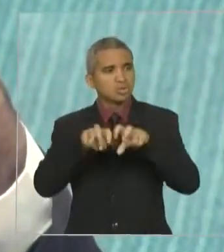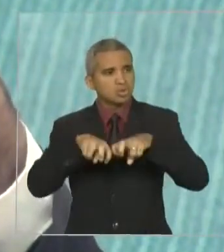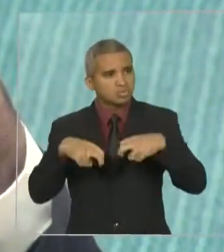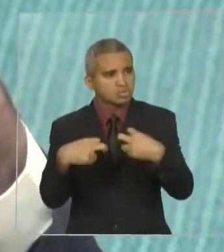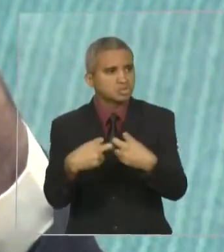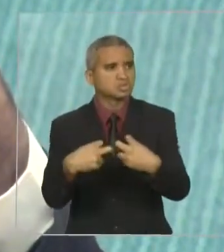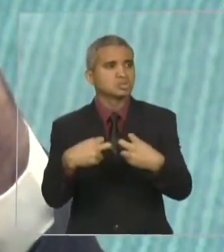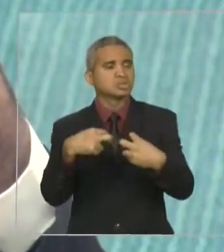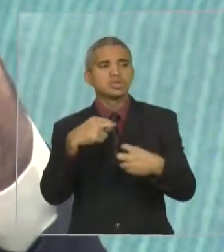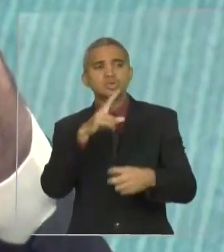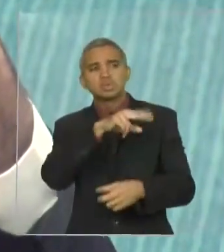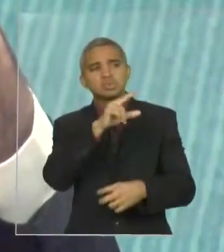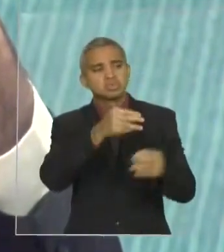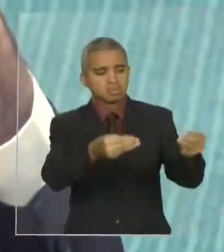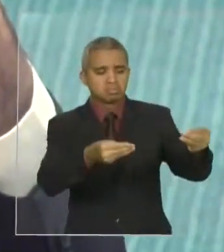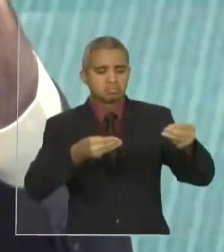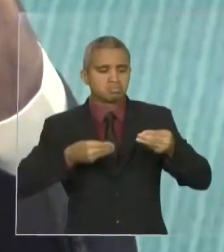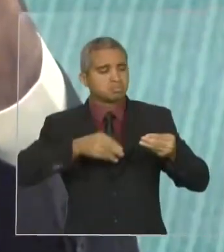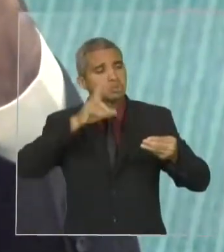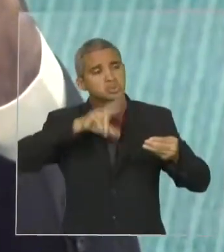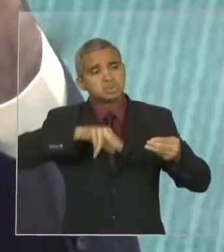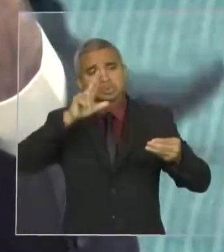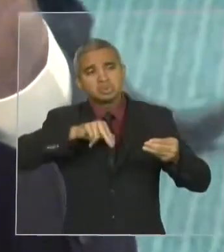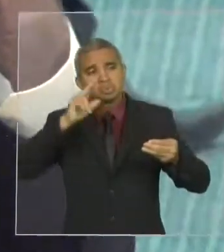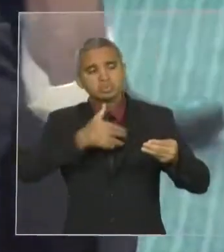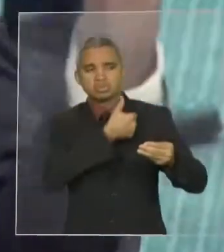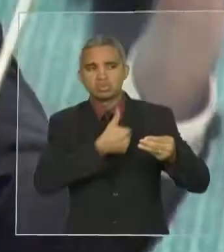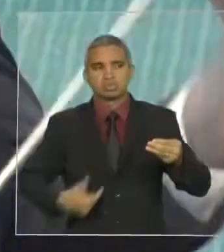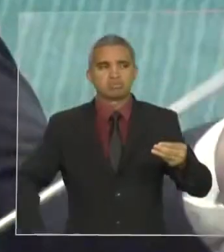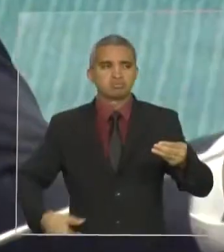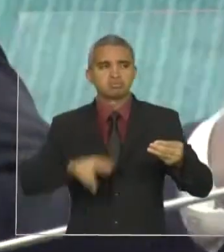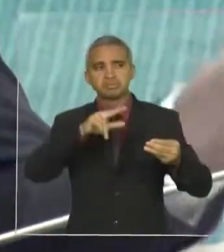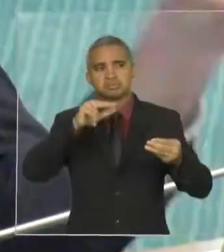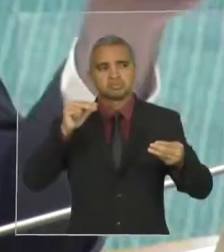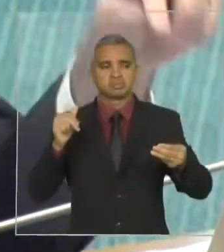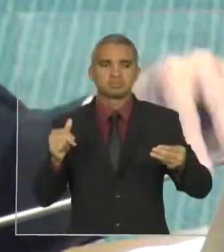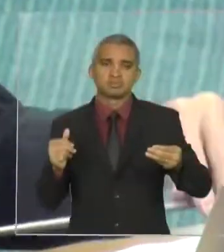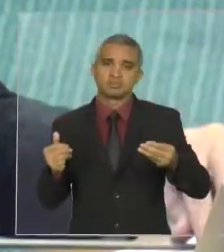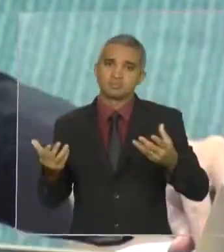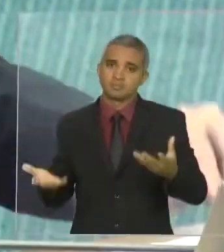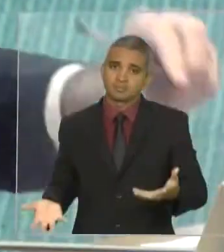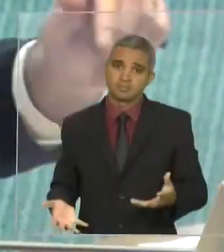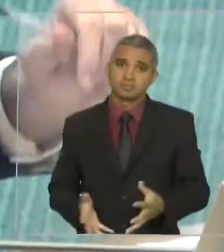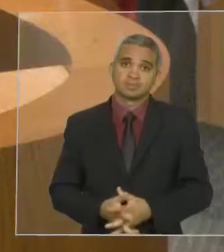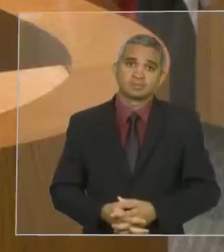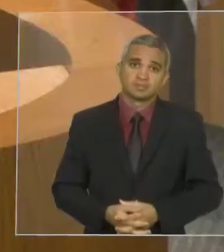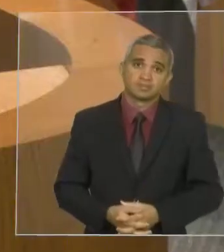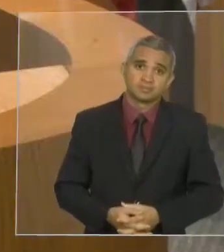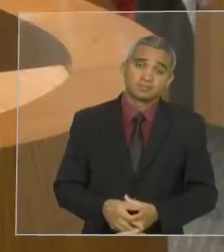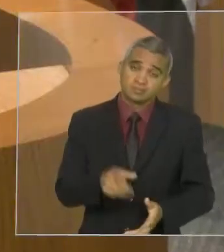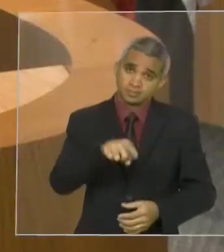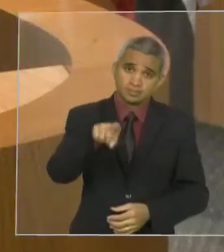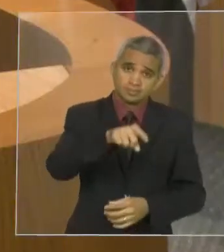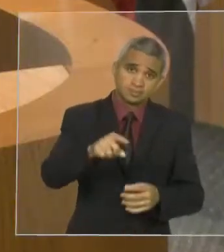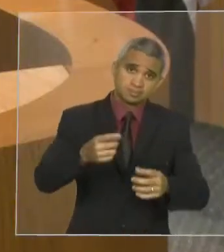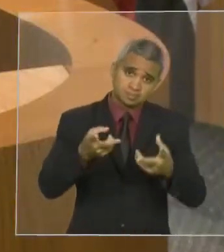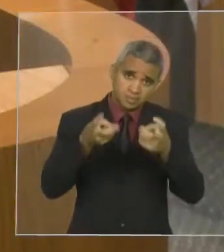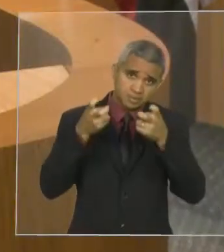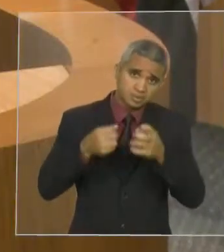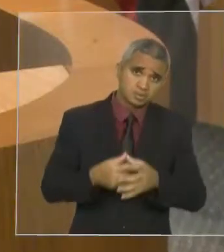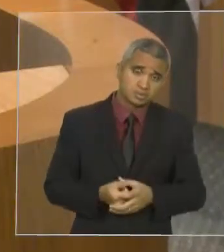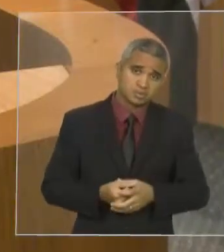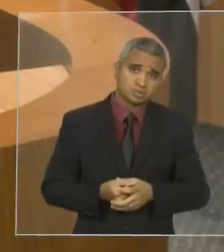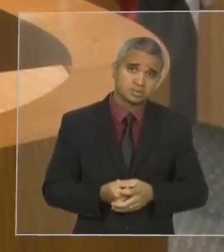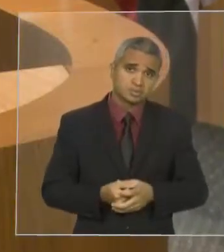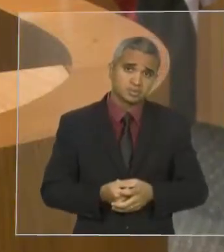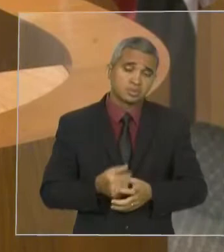da Casa. Nunca recebi nada até agora para a informação de Vossa Excelência. Então vejam, senhoras e senhores deputados, a preocupação que nós